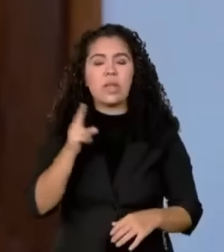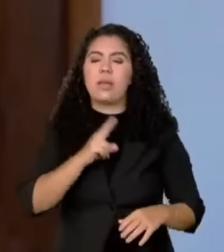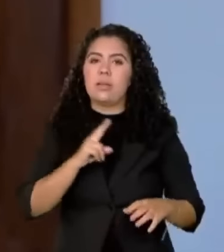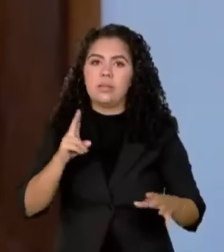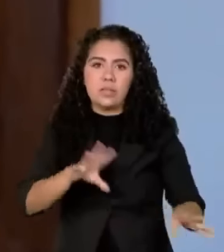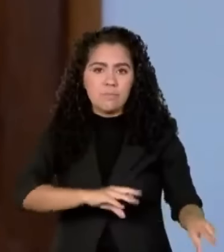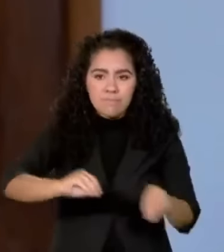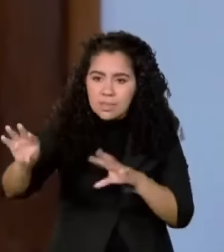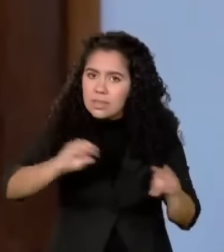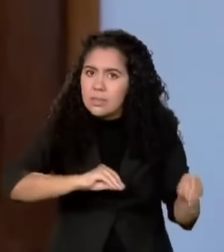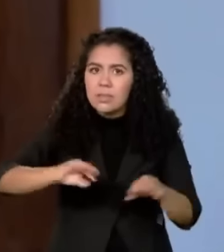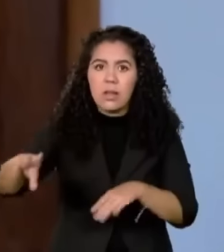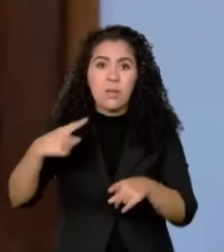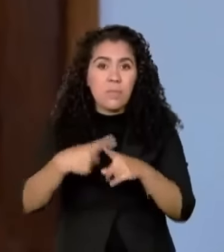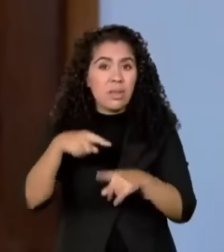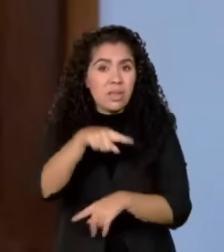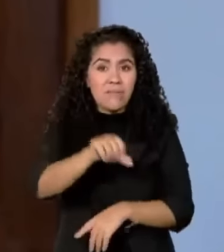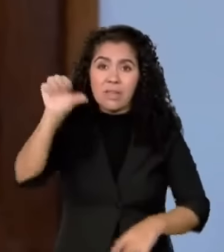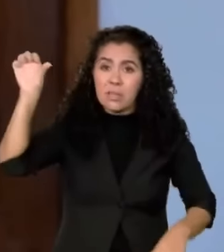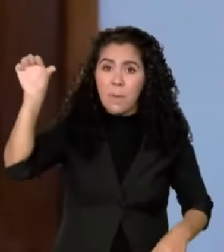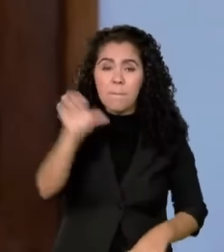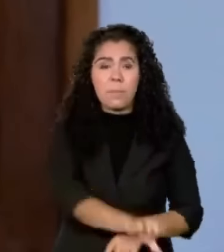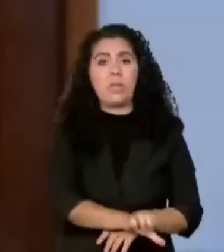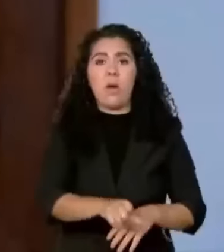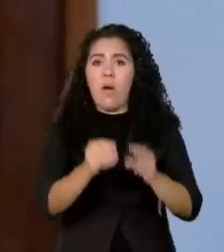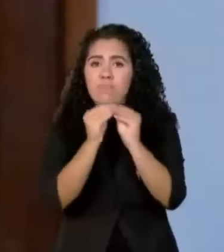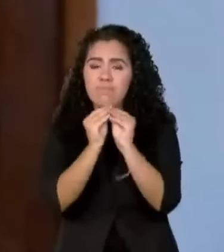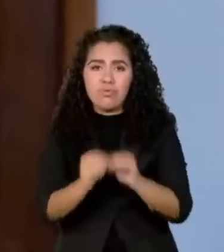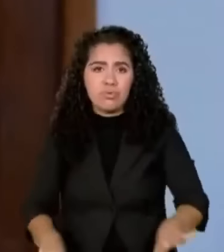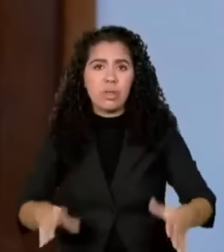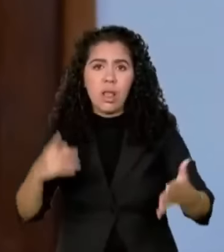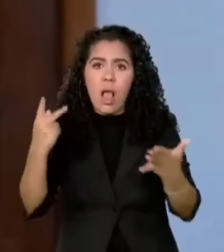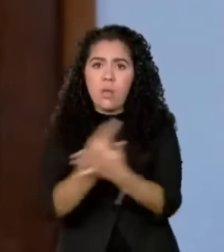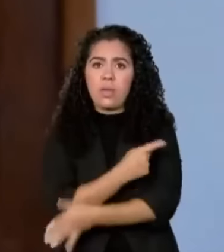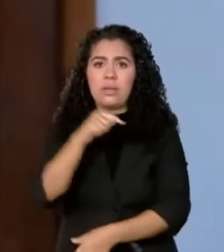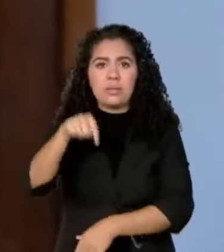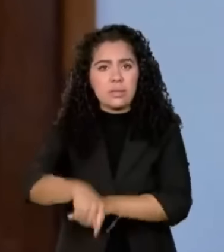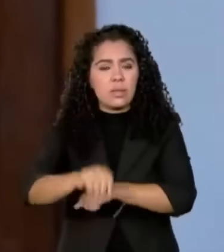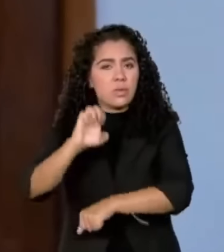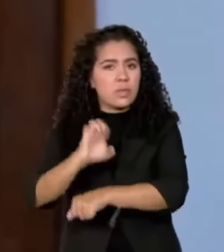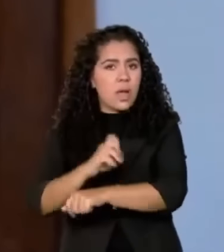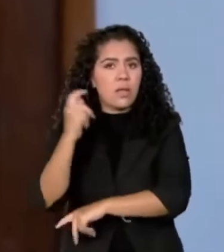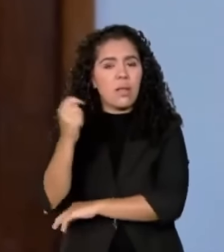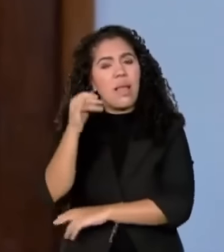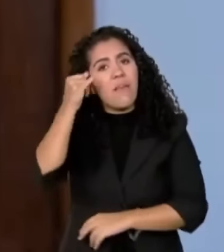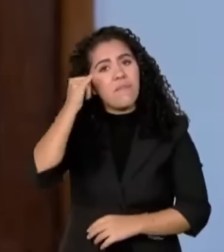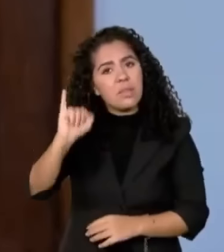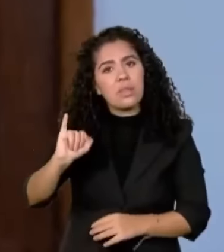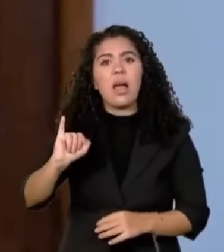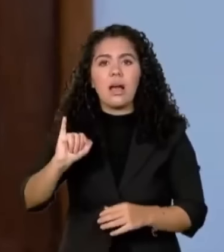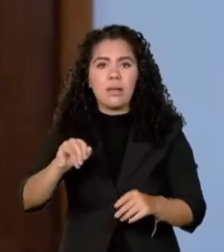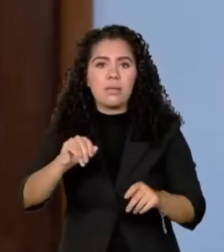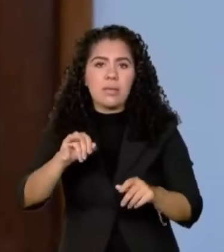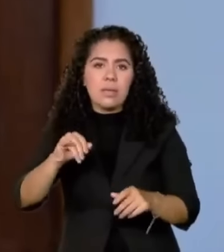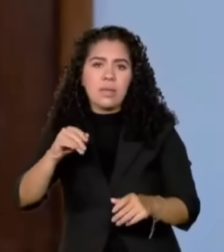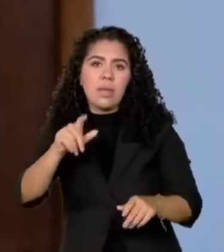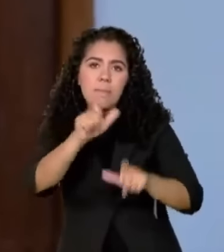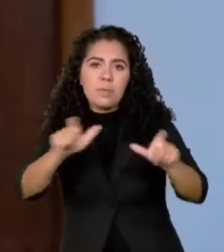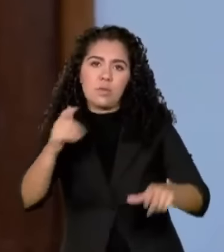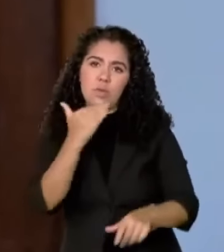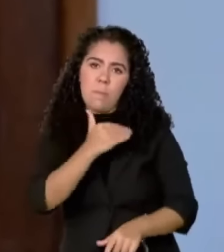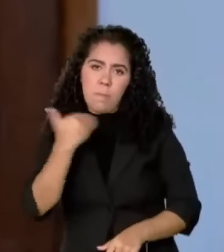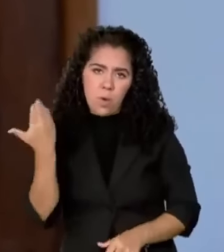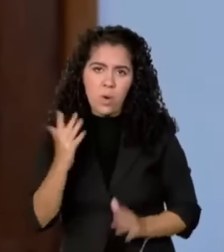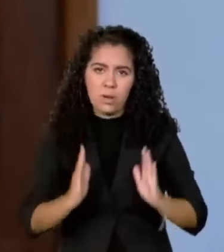o pior desastre climático do nosso estado, e a gente precisa evitar perdas de vidas neste momento.